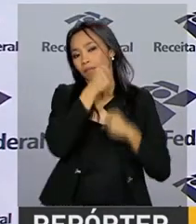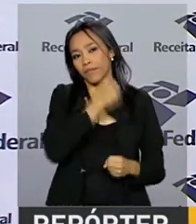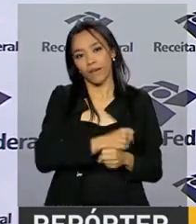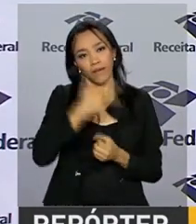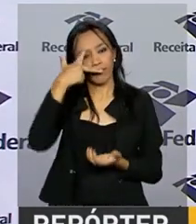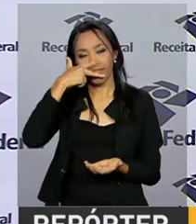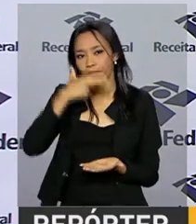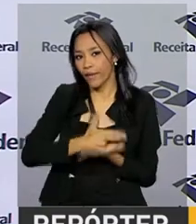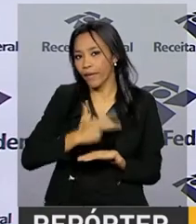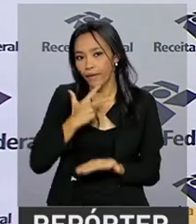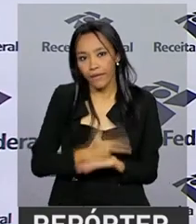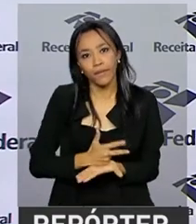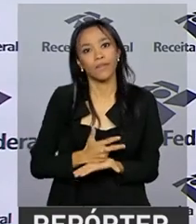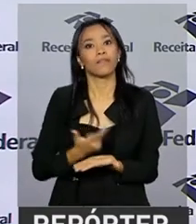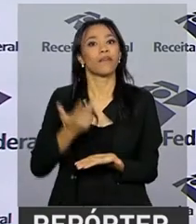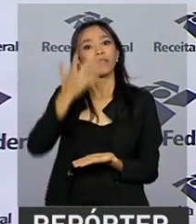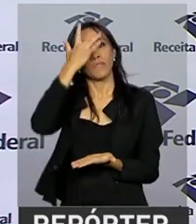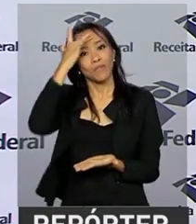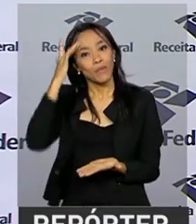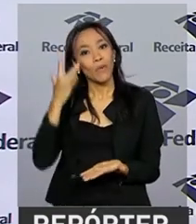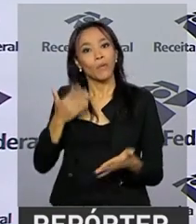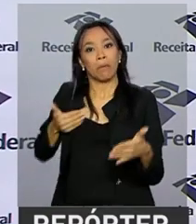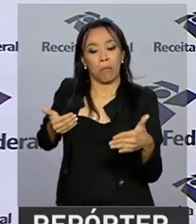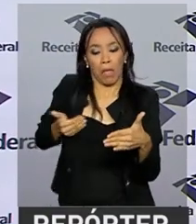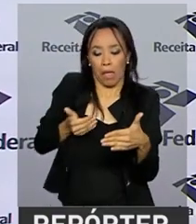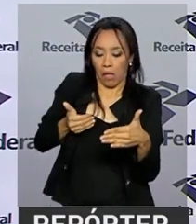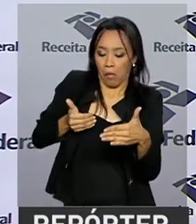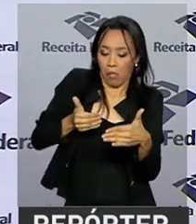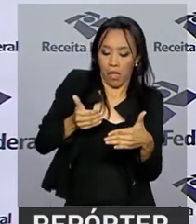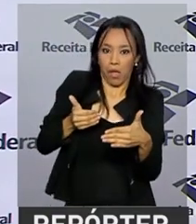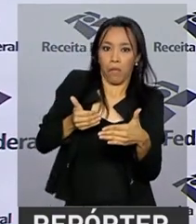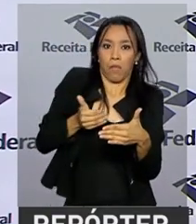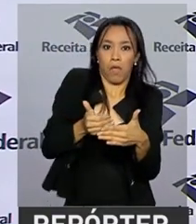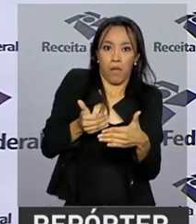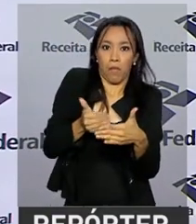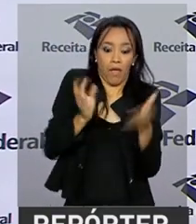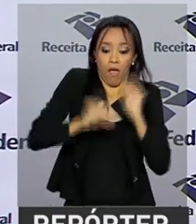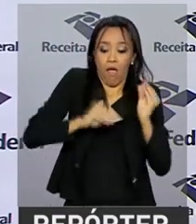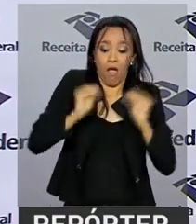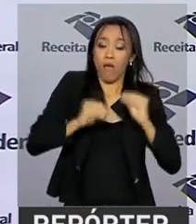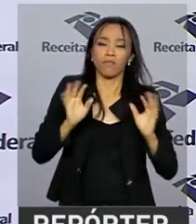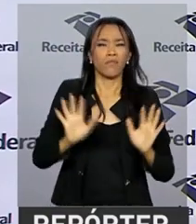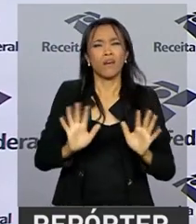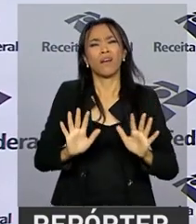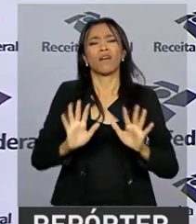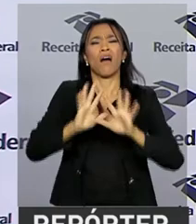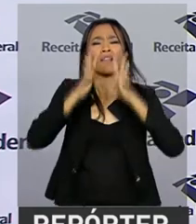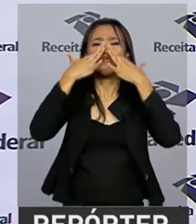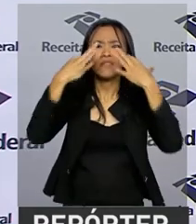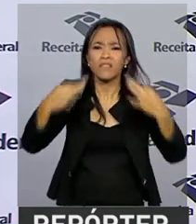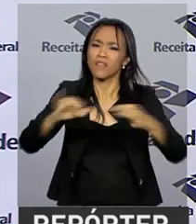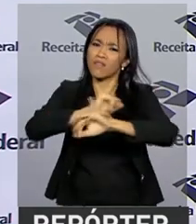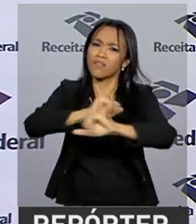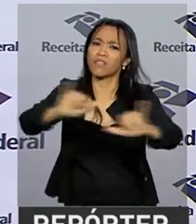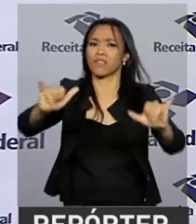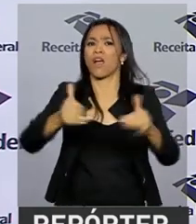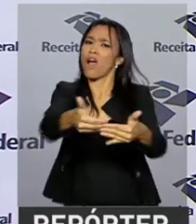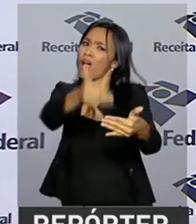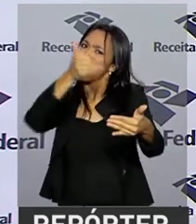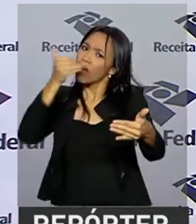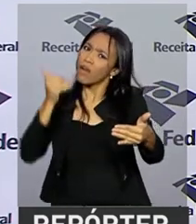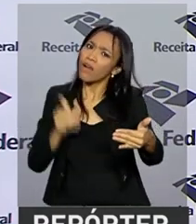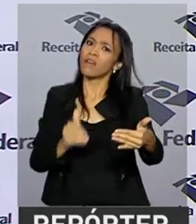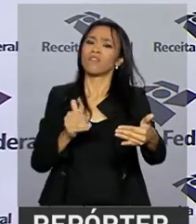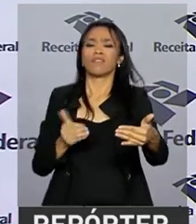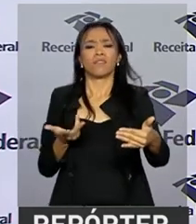muito grande novamente vai deixar para os últimos dias é importante a gente alerta para ter cuidado e não deixar